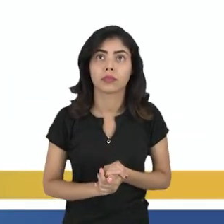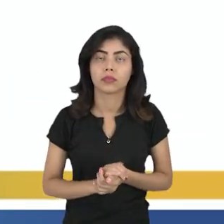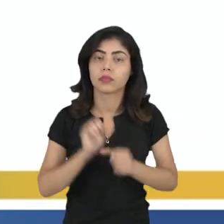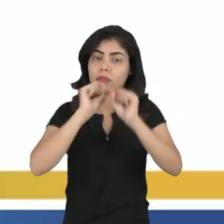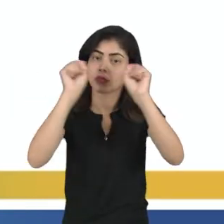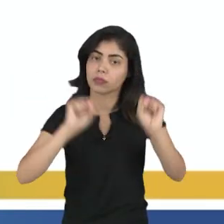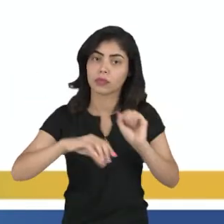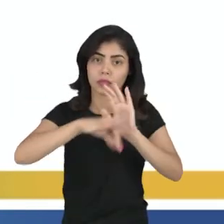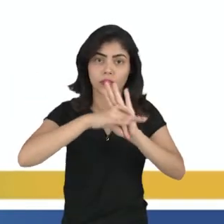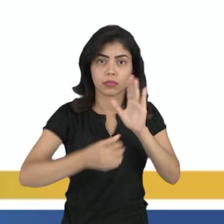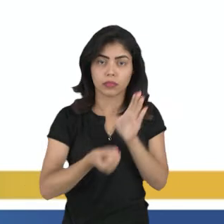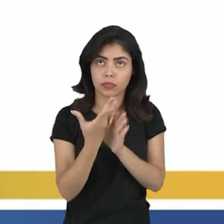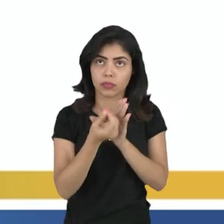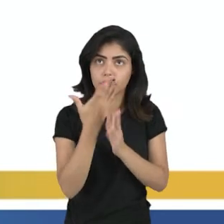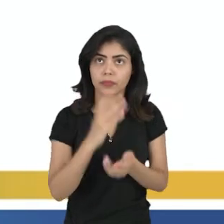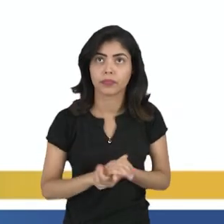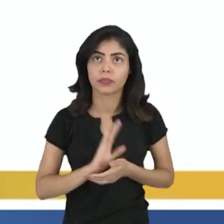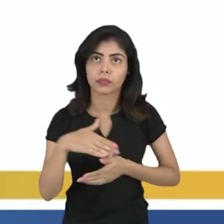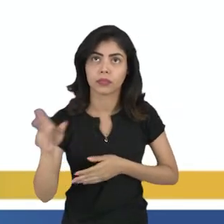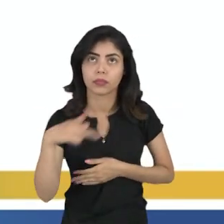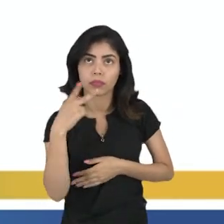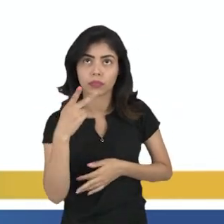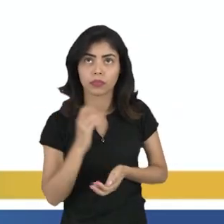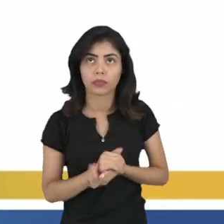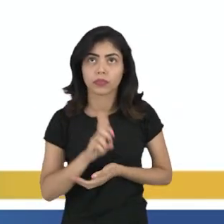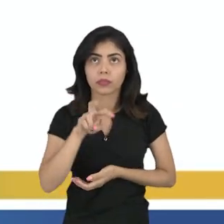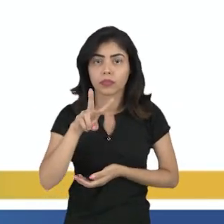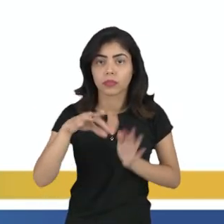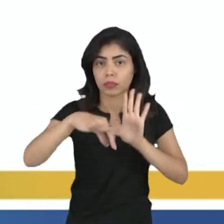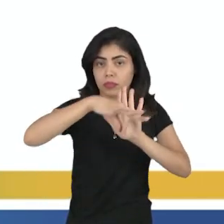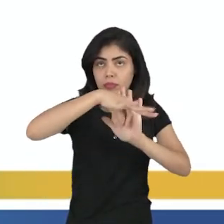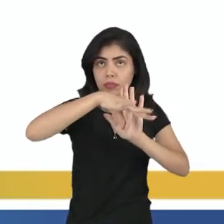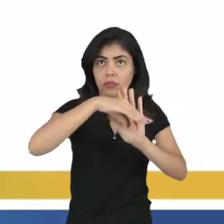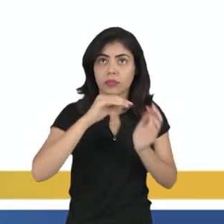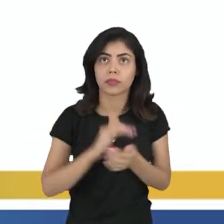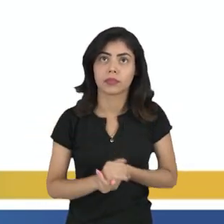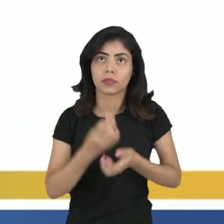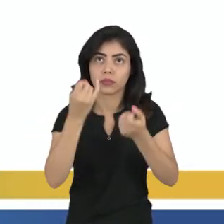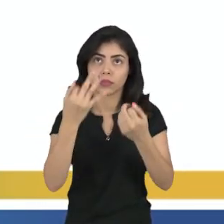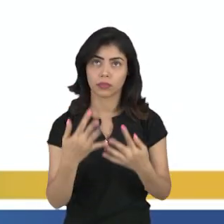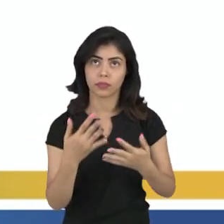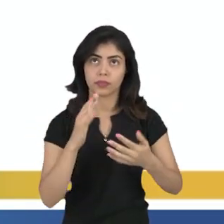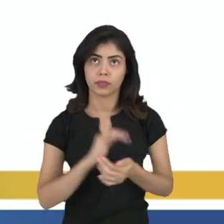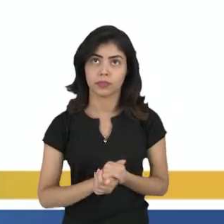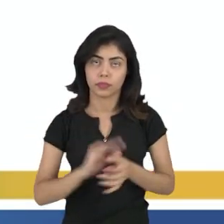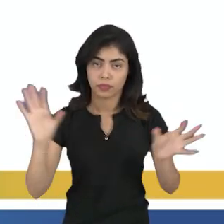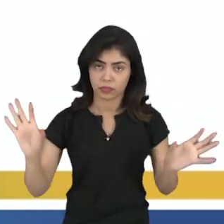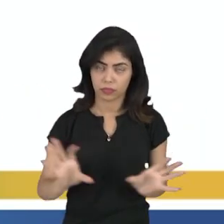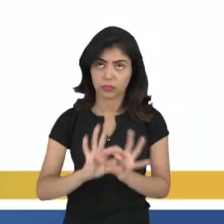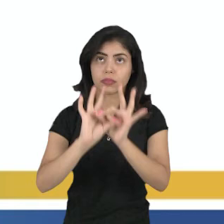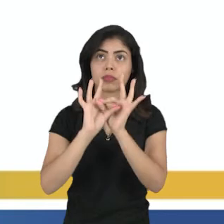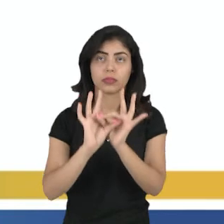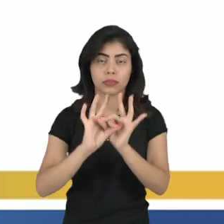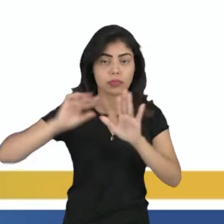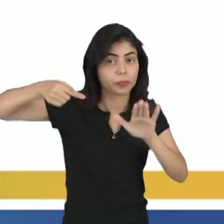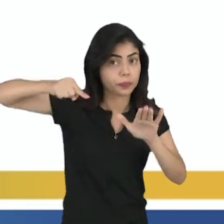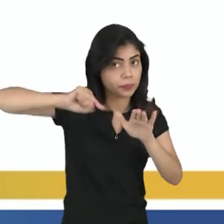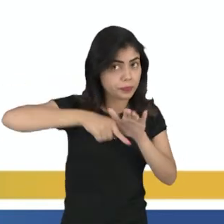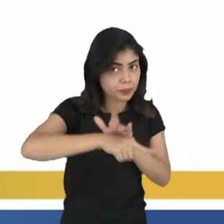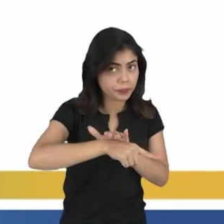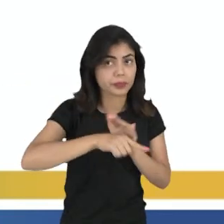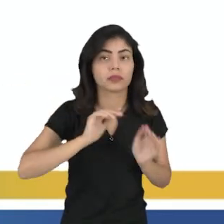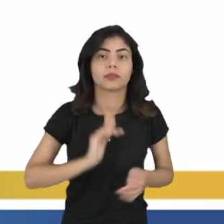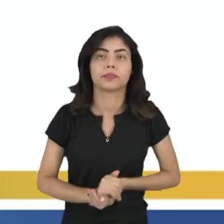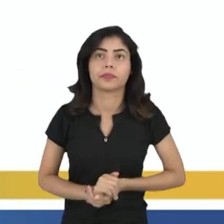sistema reprodutor feminino. E quando a gente fala da vagina, nós estamos nos referindo à parte mais